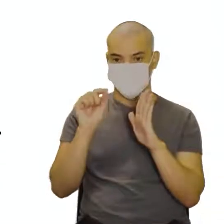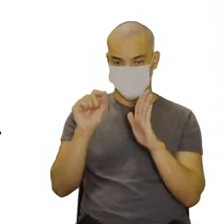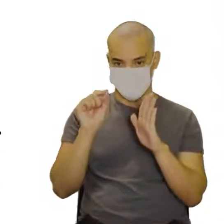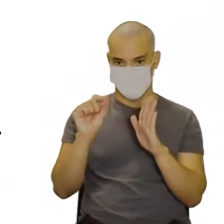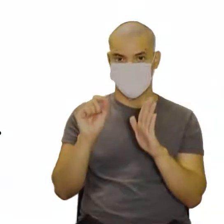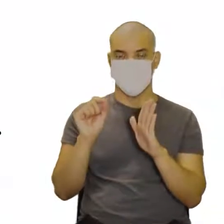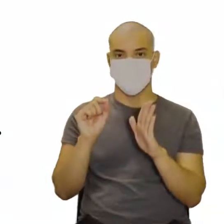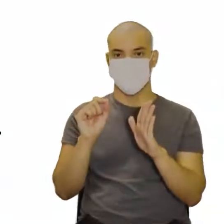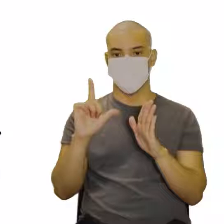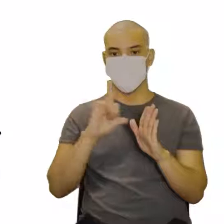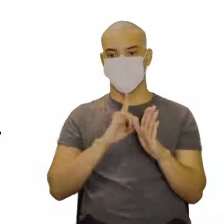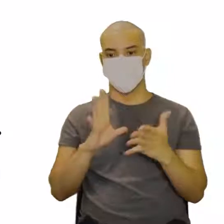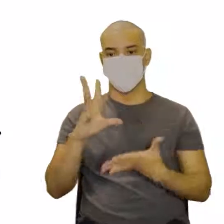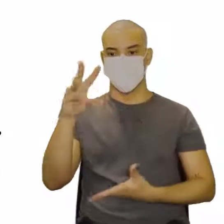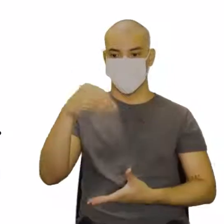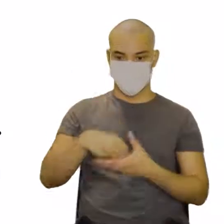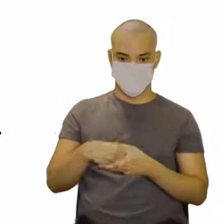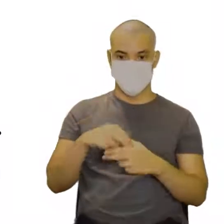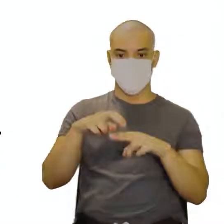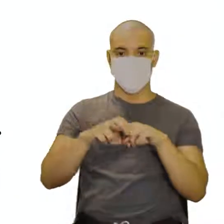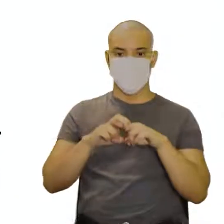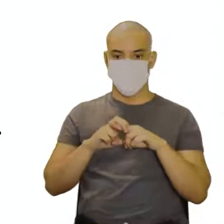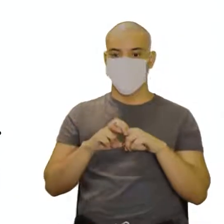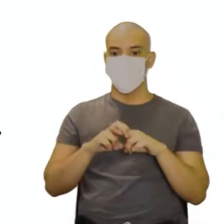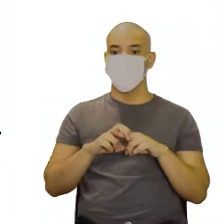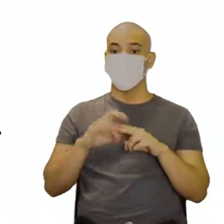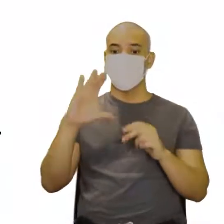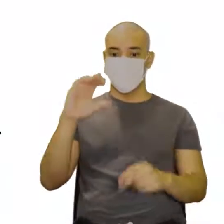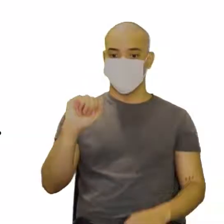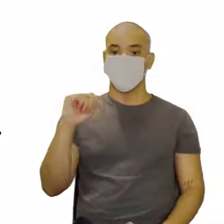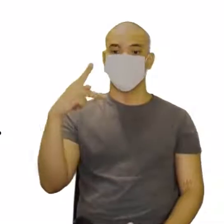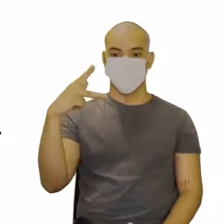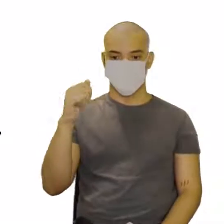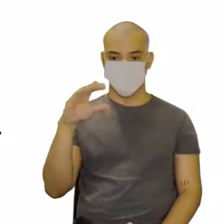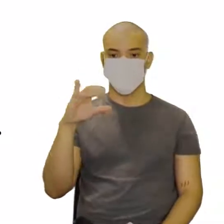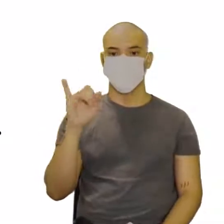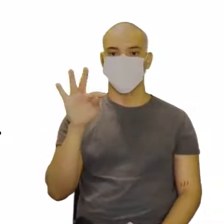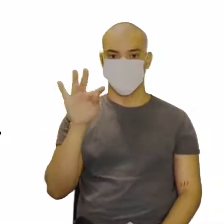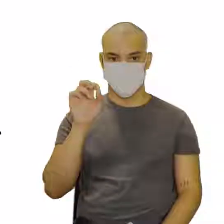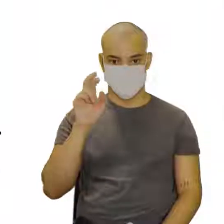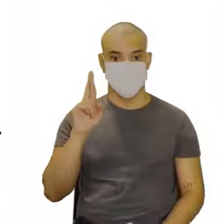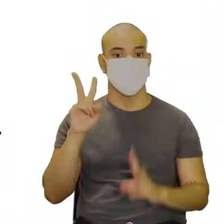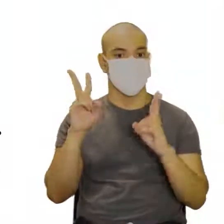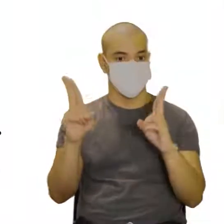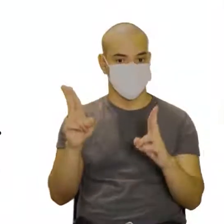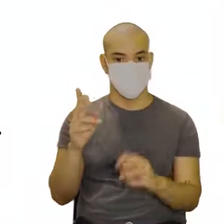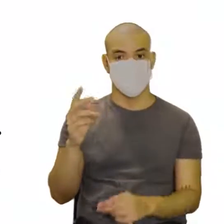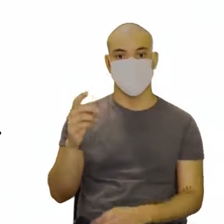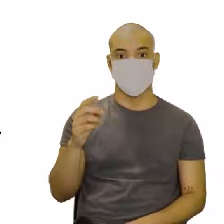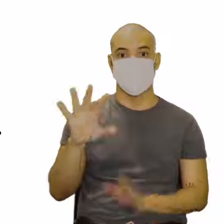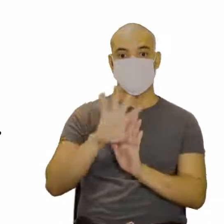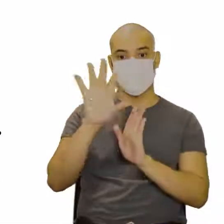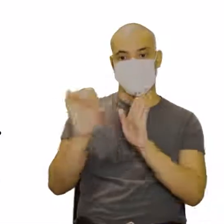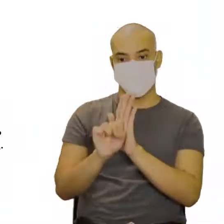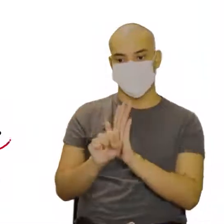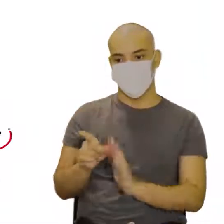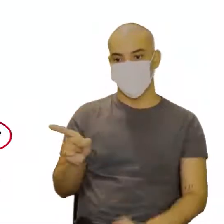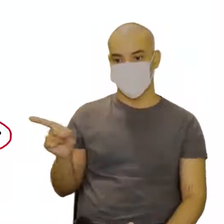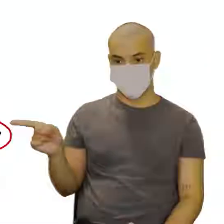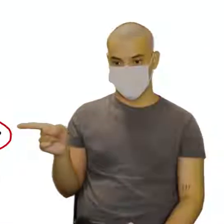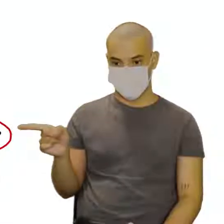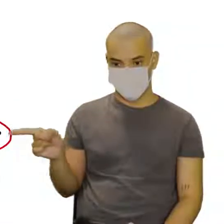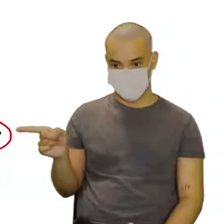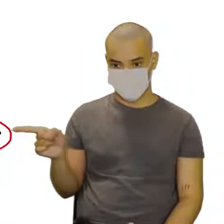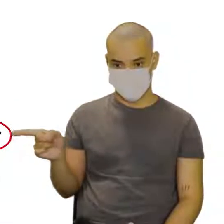a um componente, então do capacitor não é diferente. Para ver um símbolo do capacitor, você